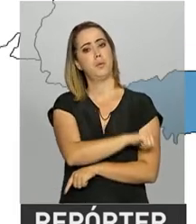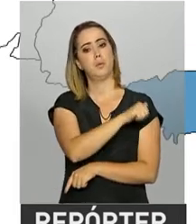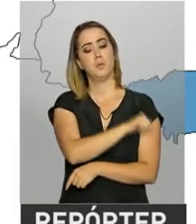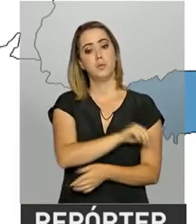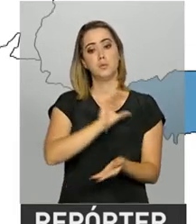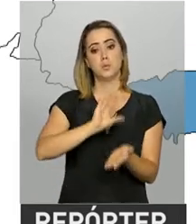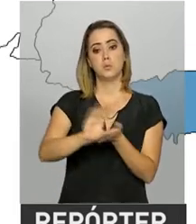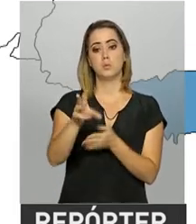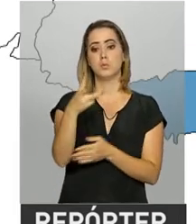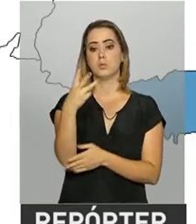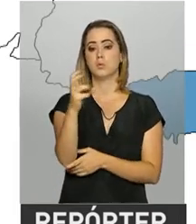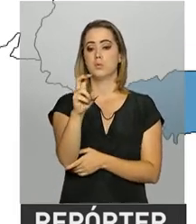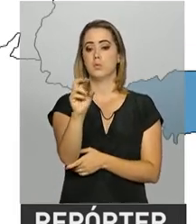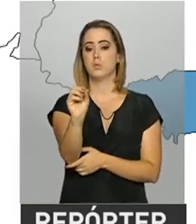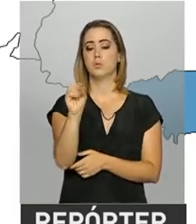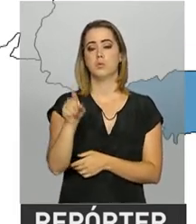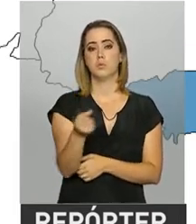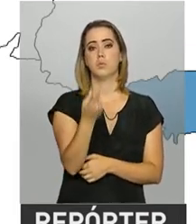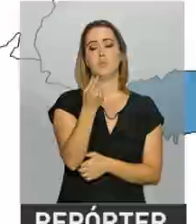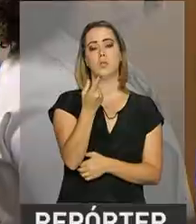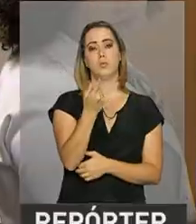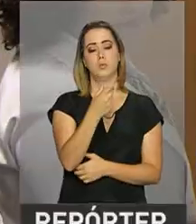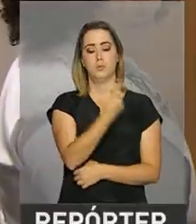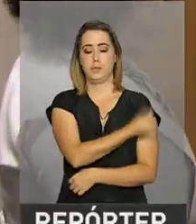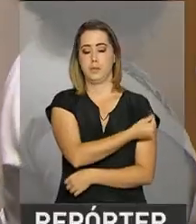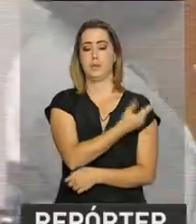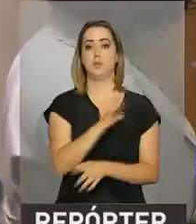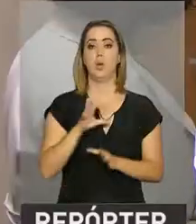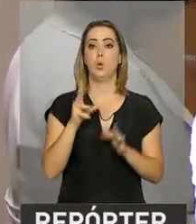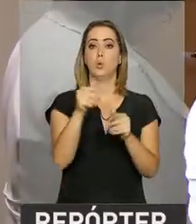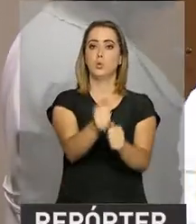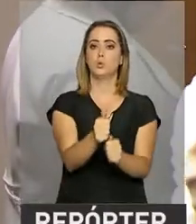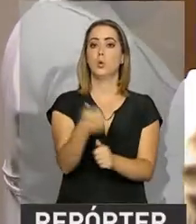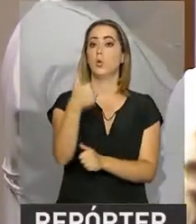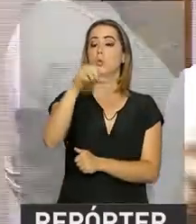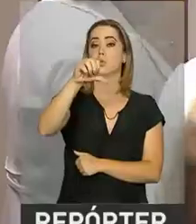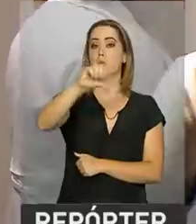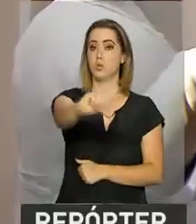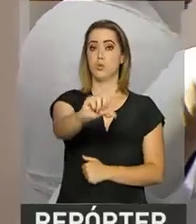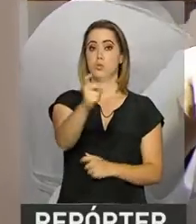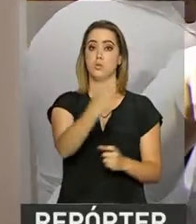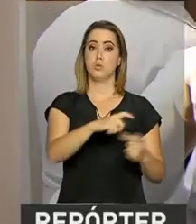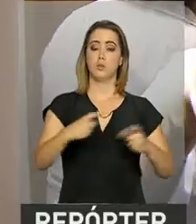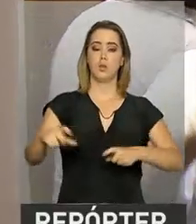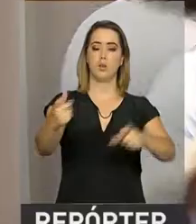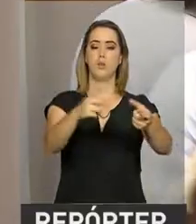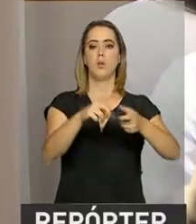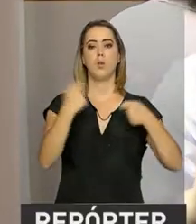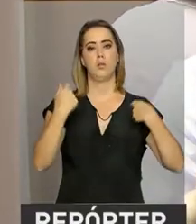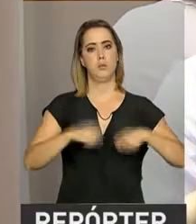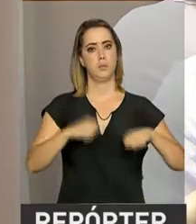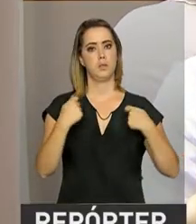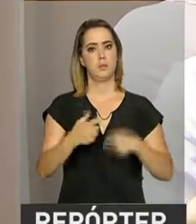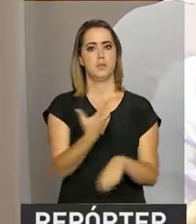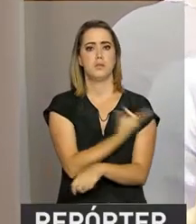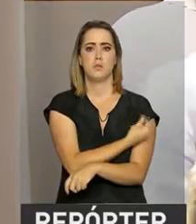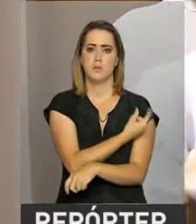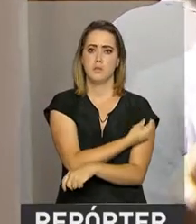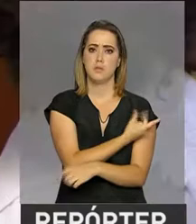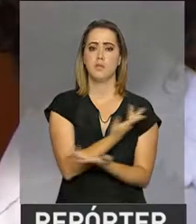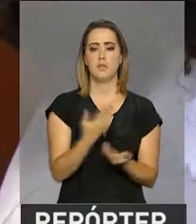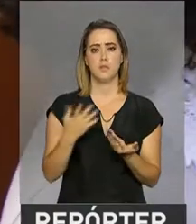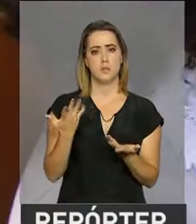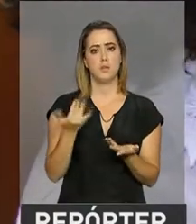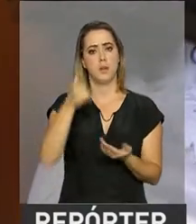enviados 350 mil doses ao todo 19 estados têm recomendação para a vacina contra a febre amarela